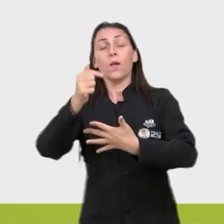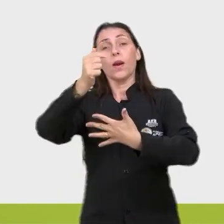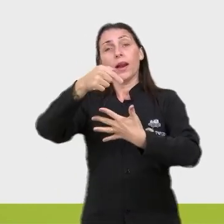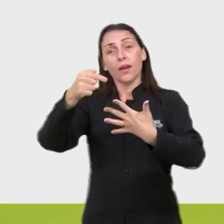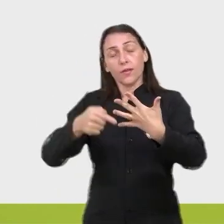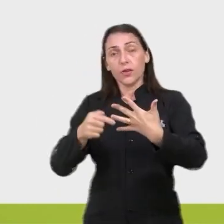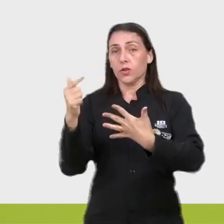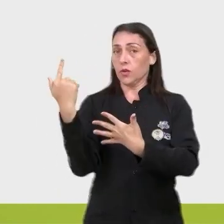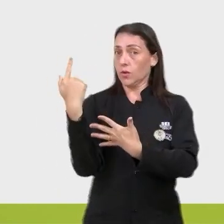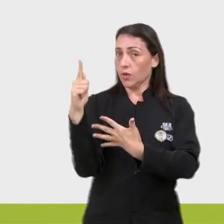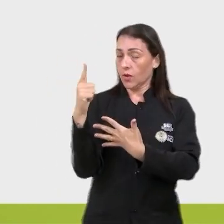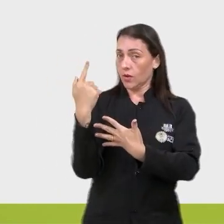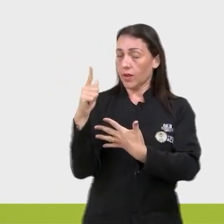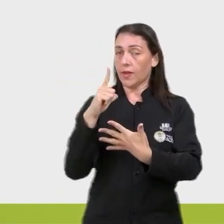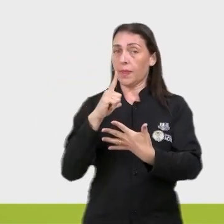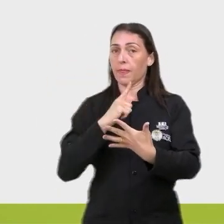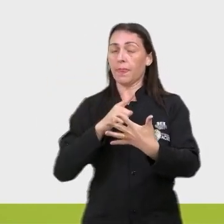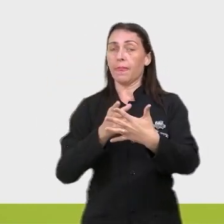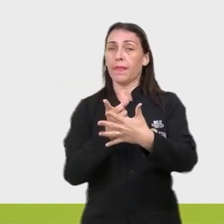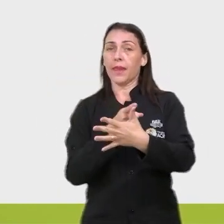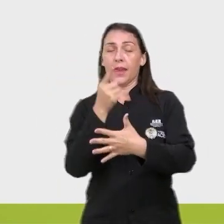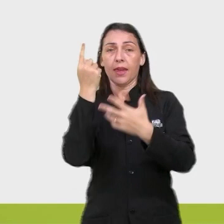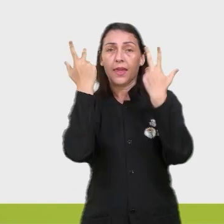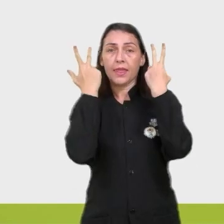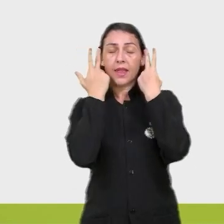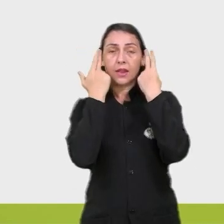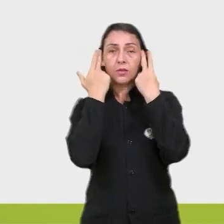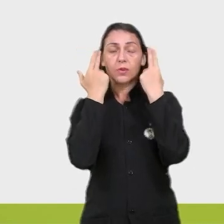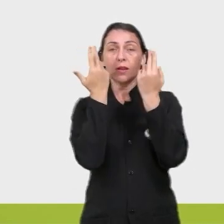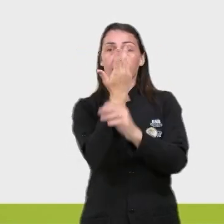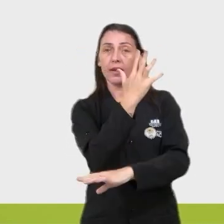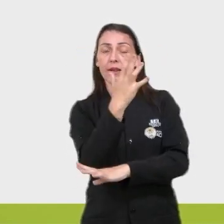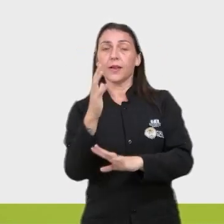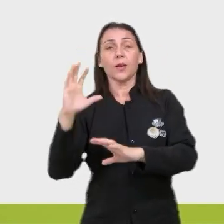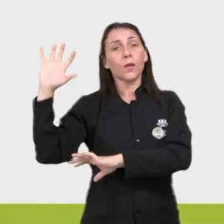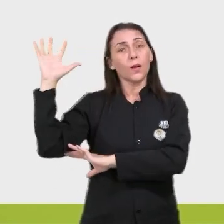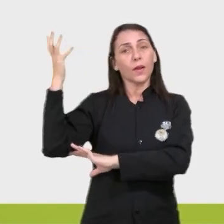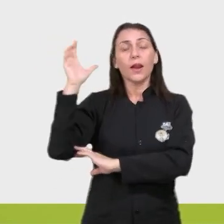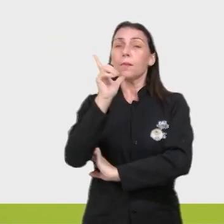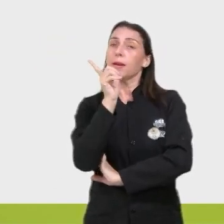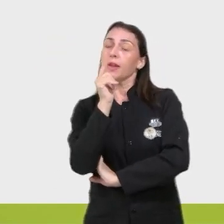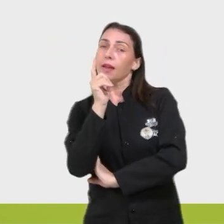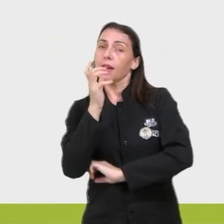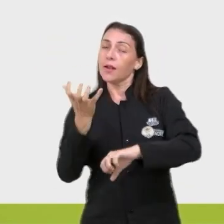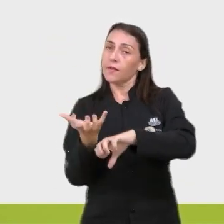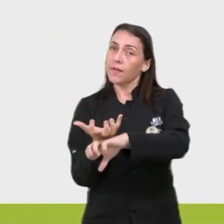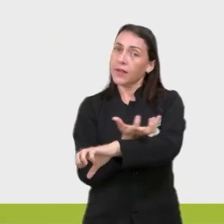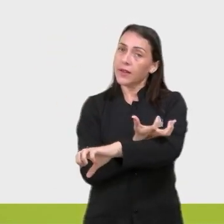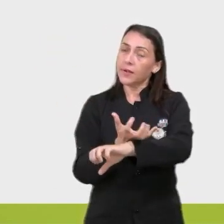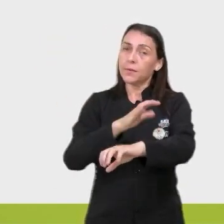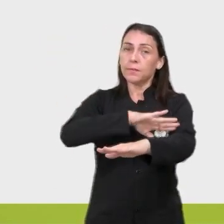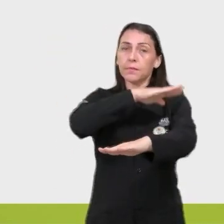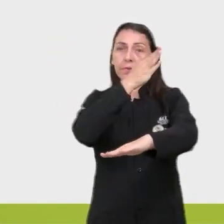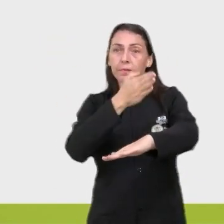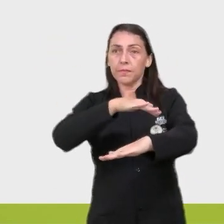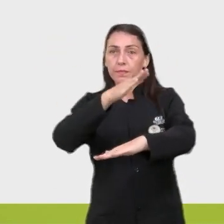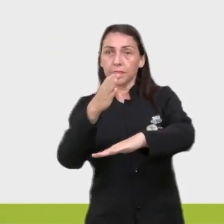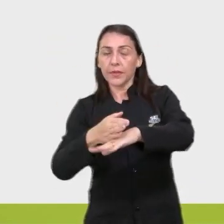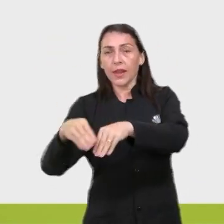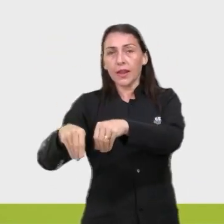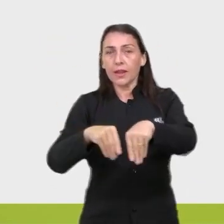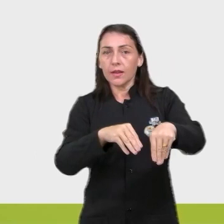classificação geográfica que engloba aspectos naturais, como clima, hidrografia, vegetação, relevo e